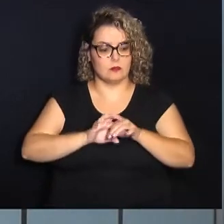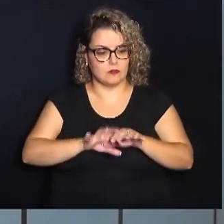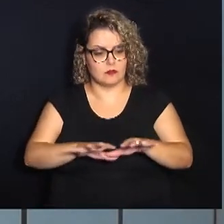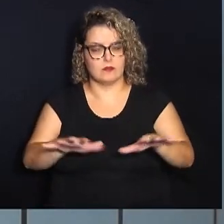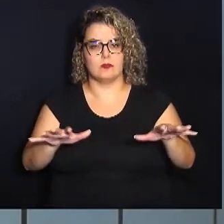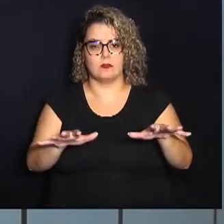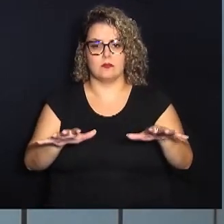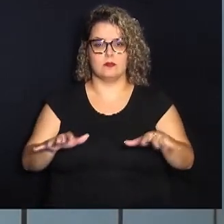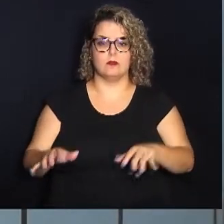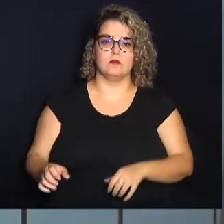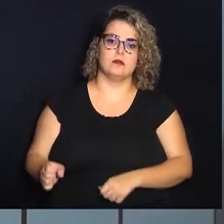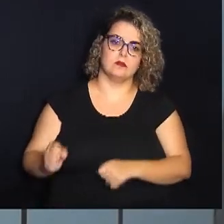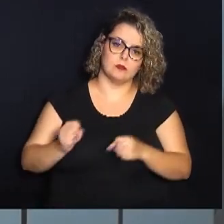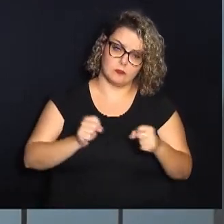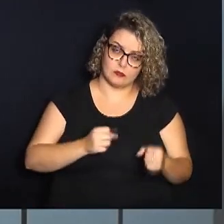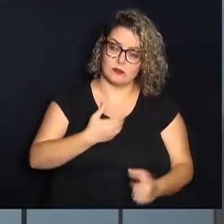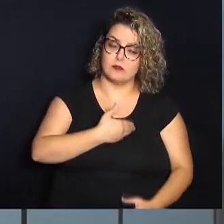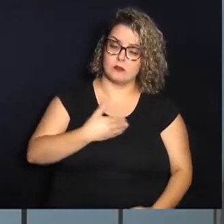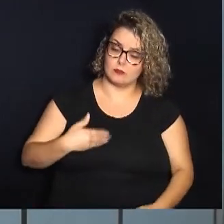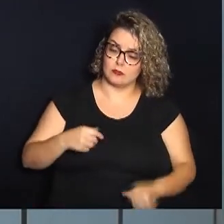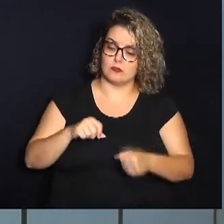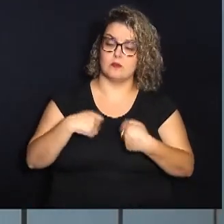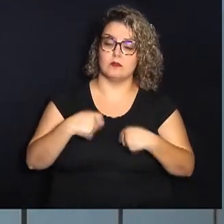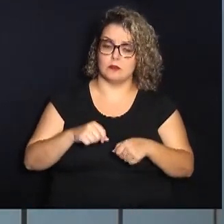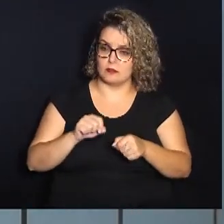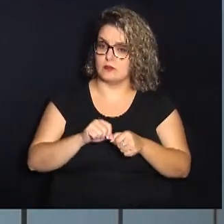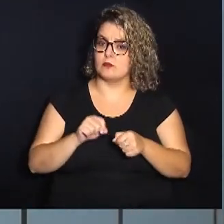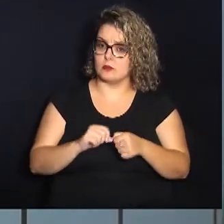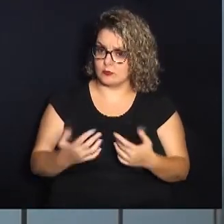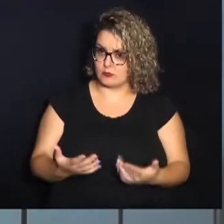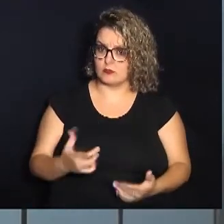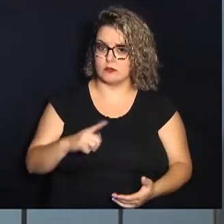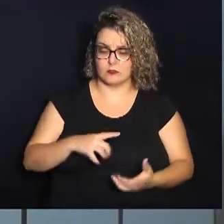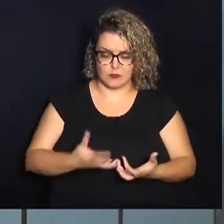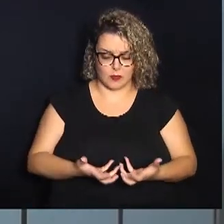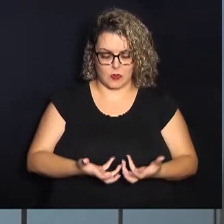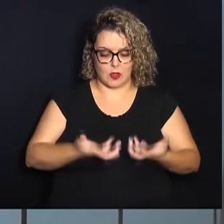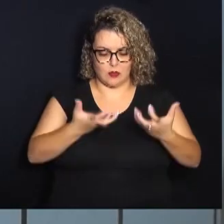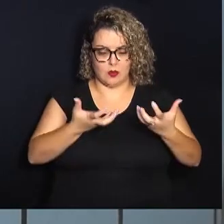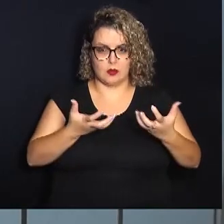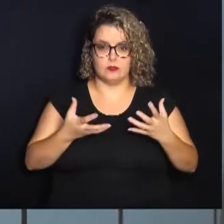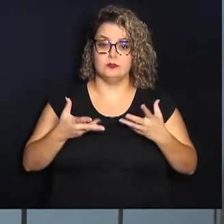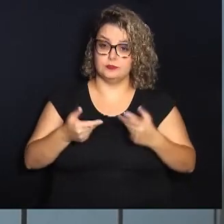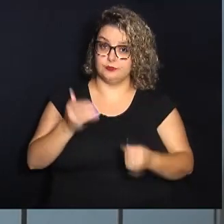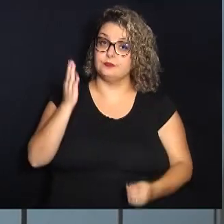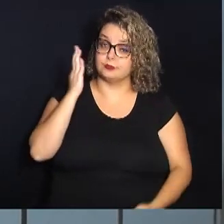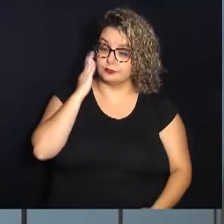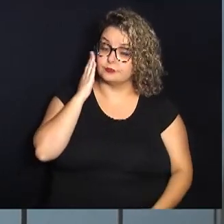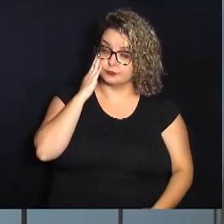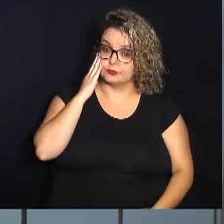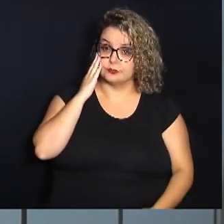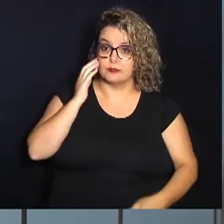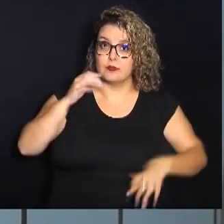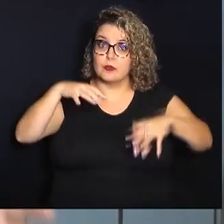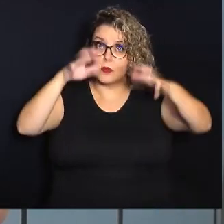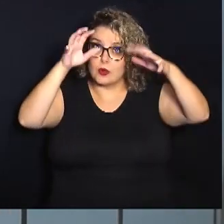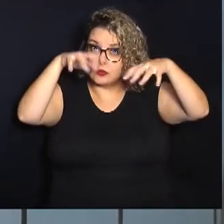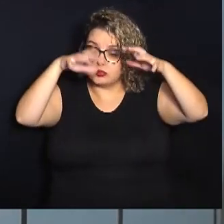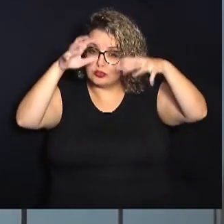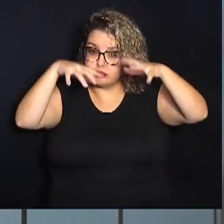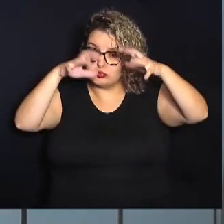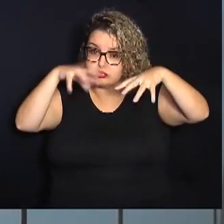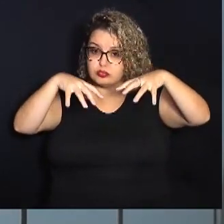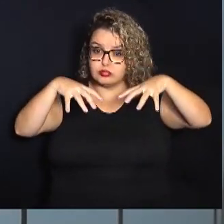o poder público tem que fazer a parte dele. Tá. Nós temos aí muito mato alto na cidade, todo mundo sabe, a chuva chove